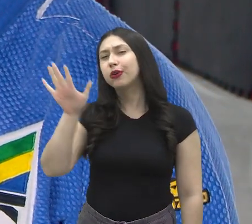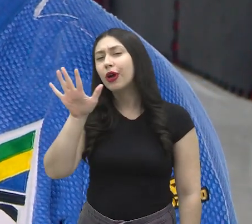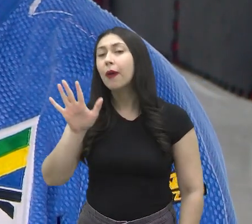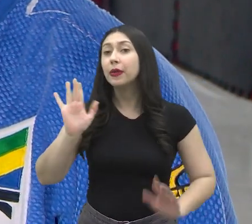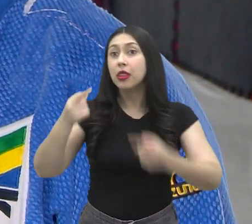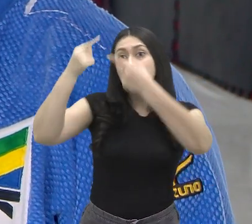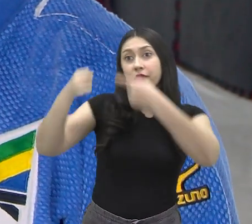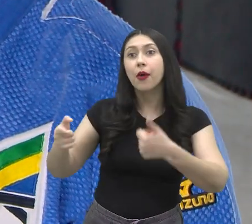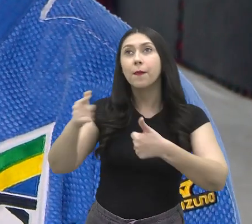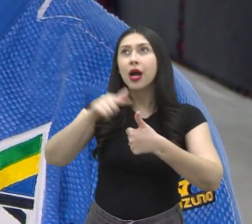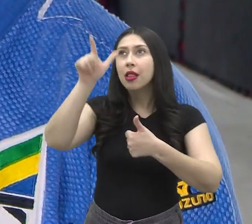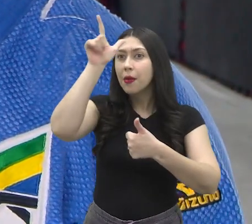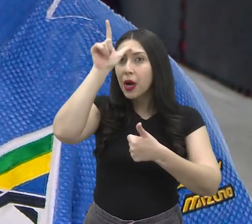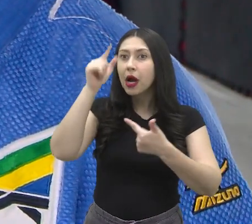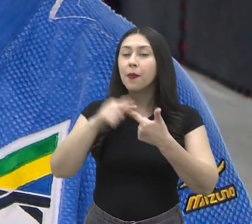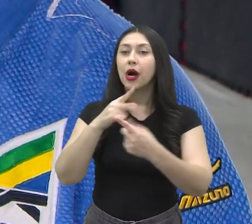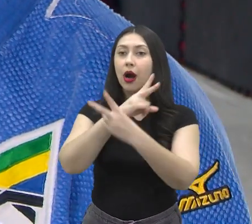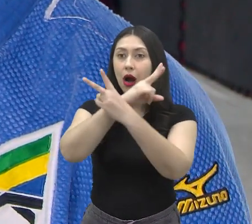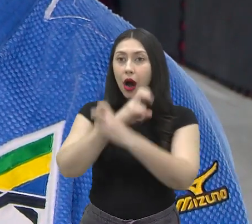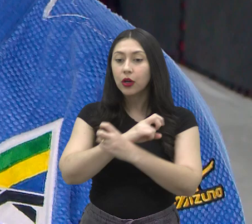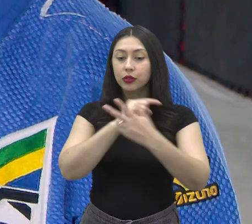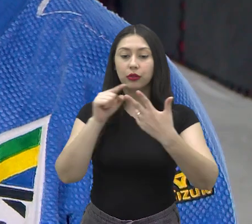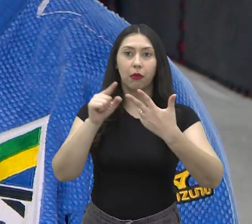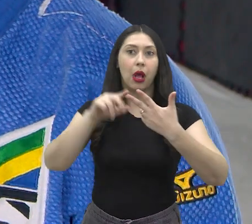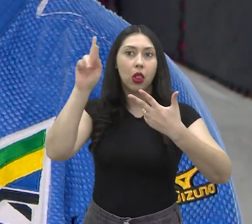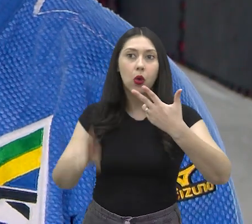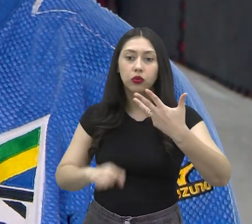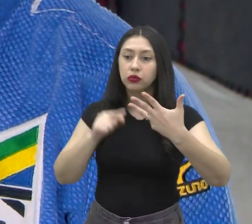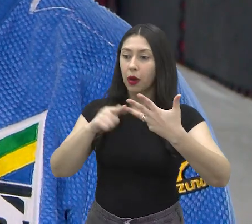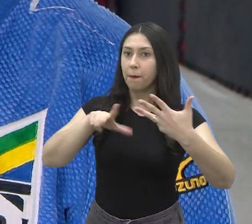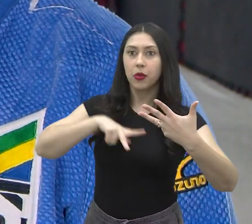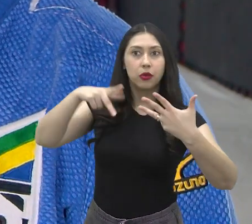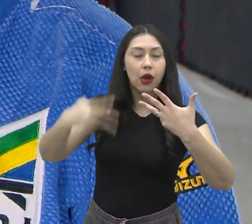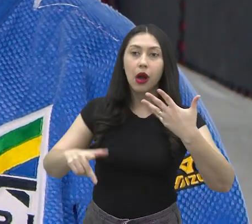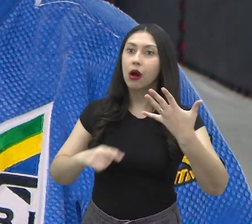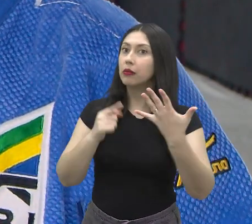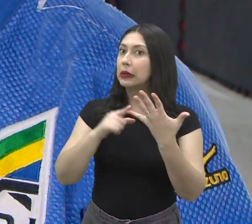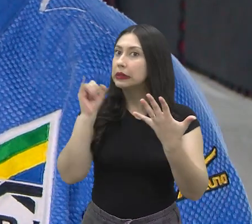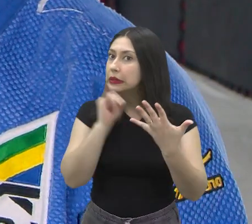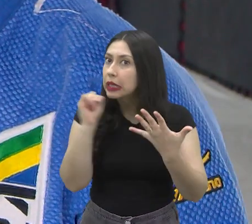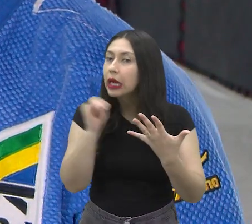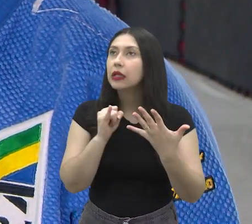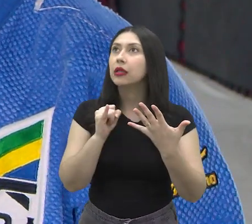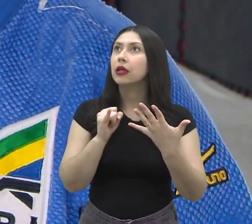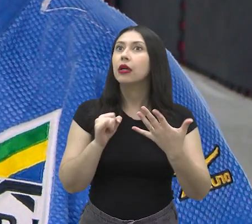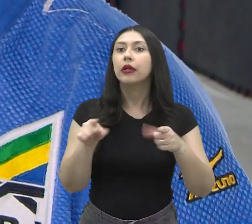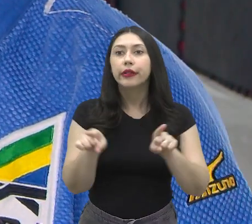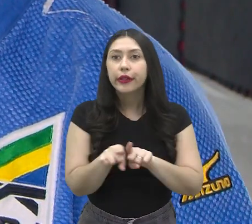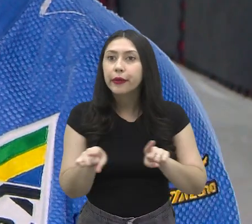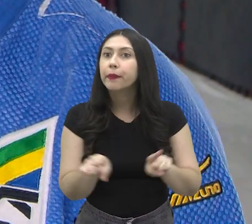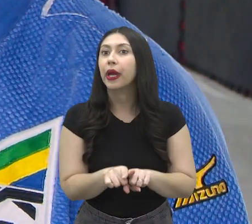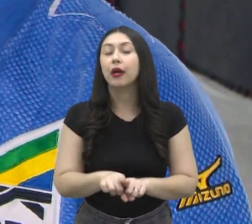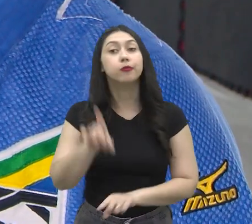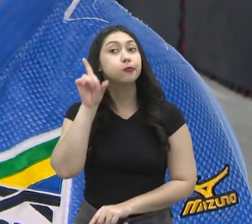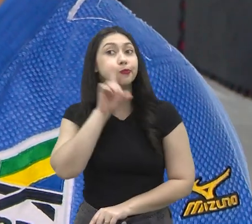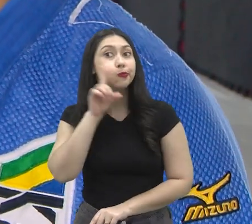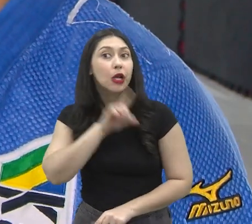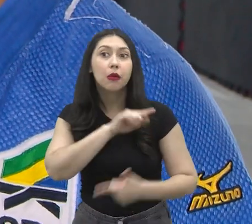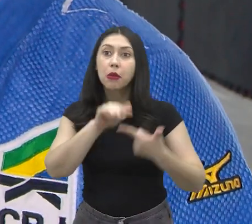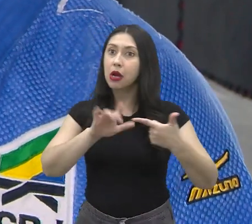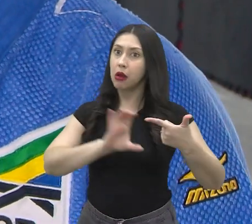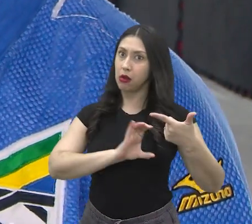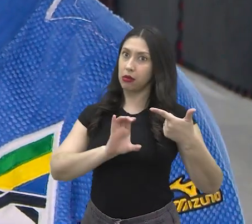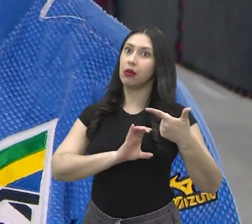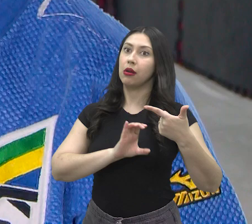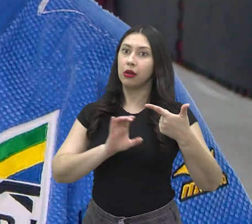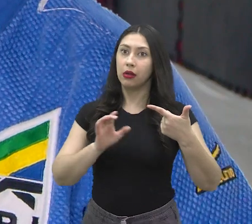a Europa, né? Eu já competi na Alemanha, Áustria, Rússia, Portugal, Itália. Já fiz uma competição também nos Estados